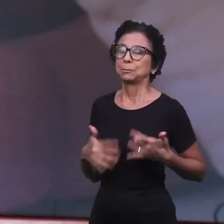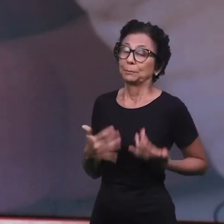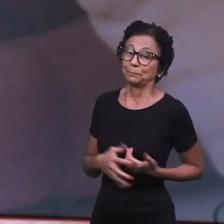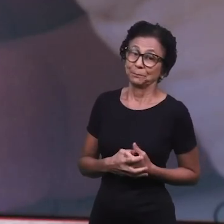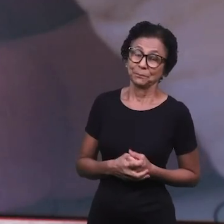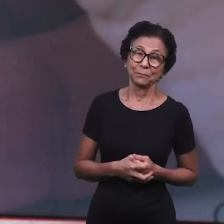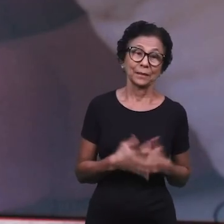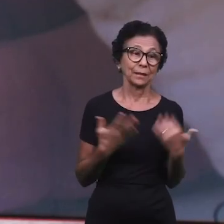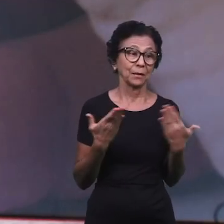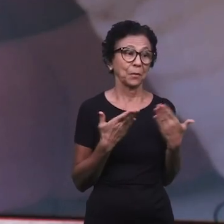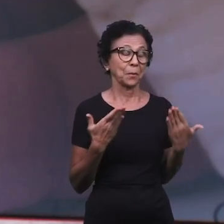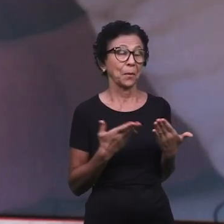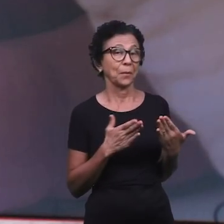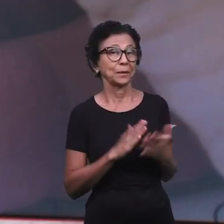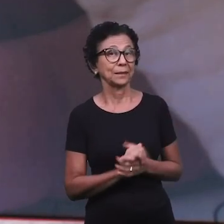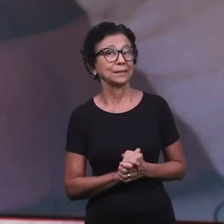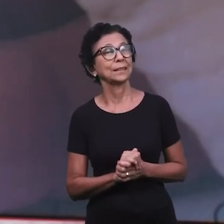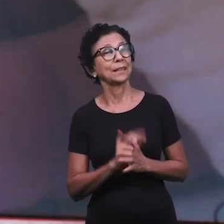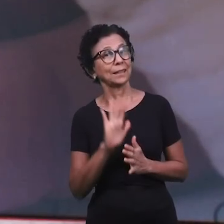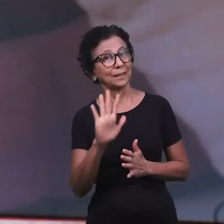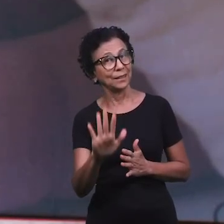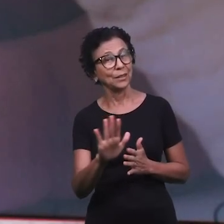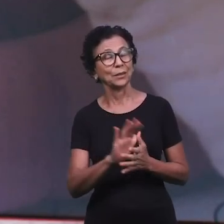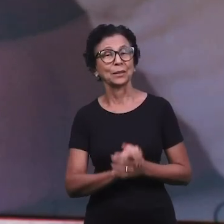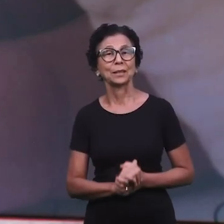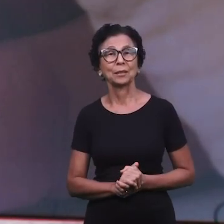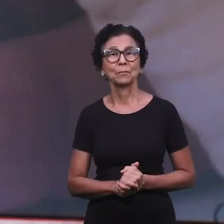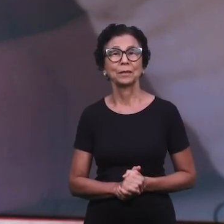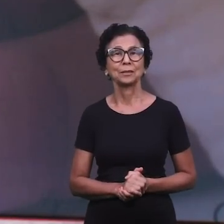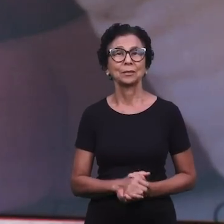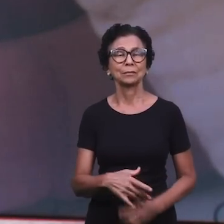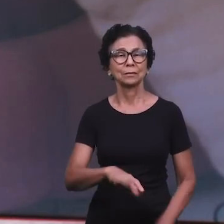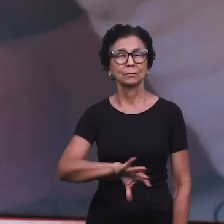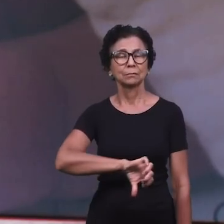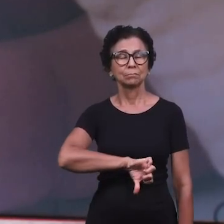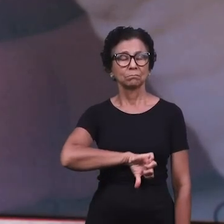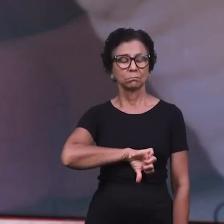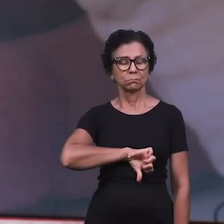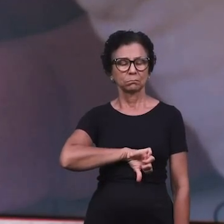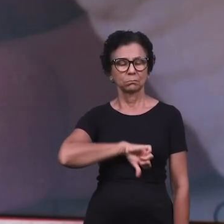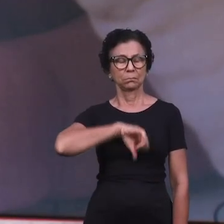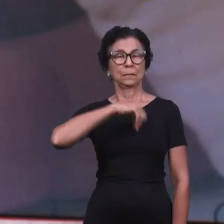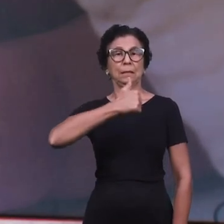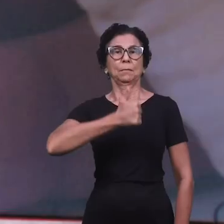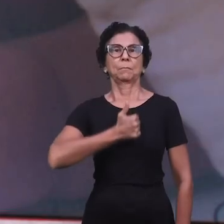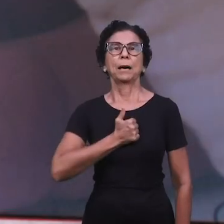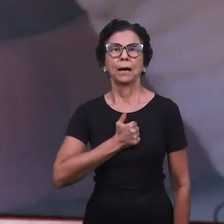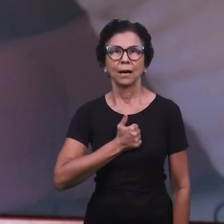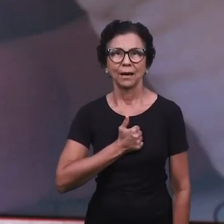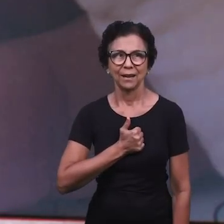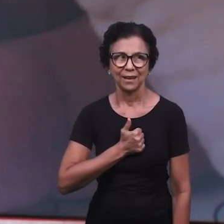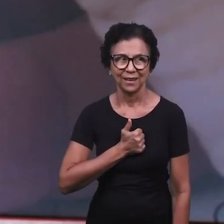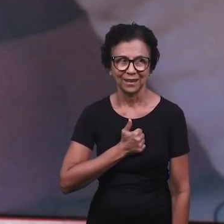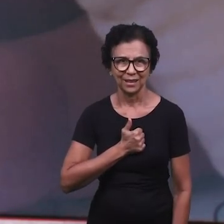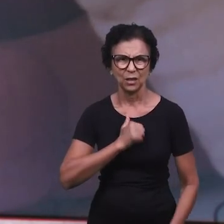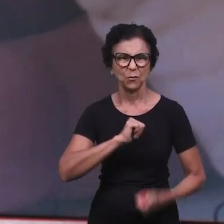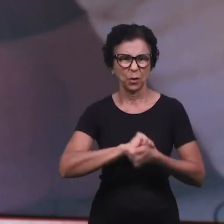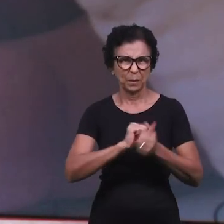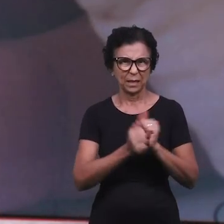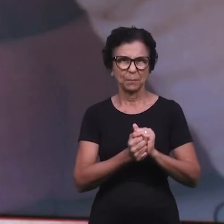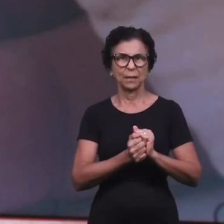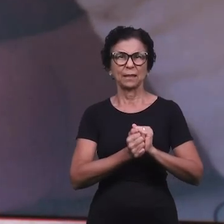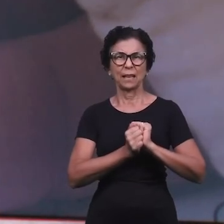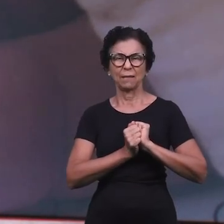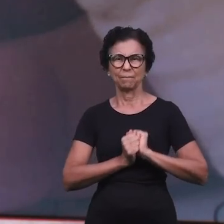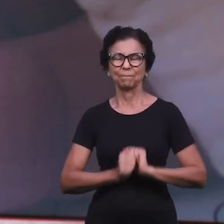concurseiro, tá? Aqui entra também a resiliência, que é a capacidade de se adaptar e verificar também